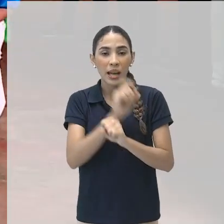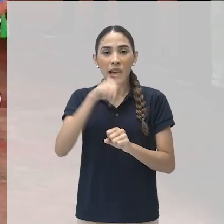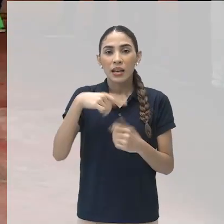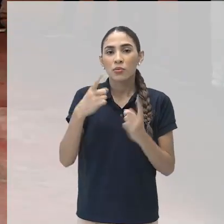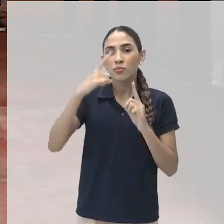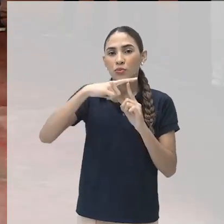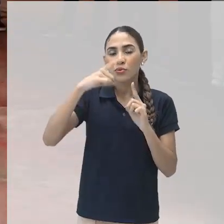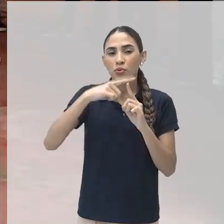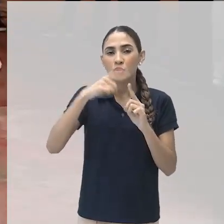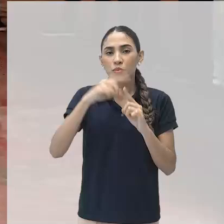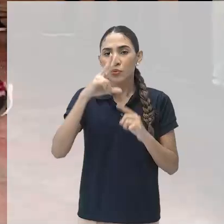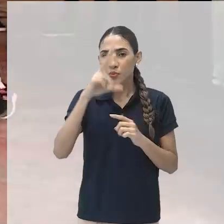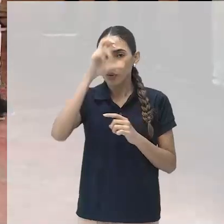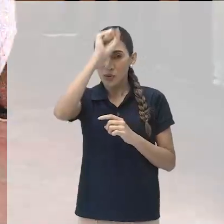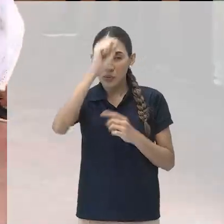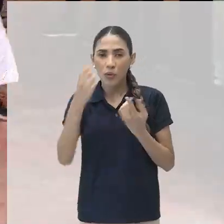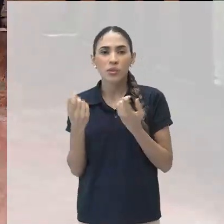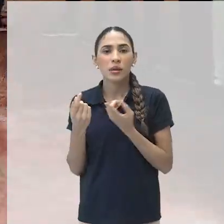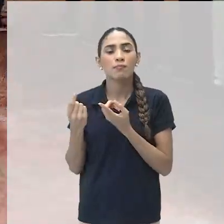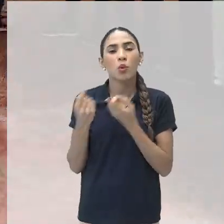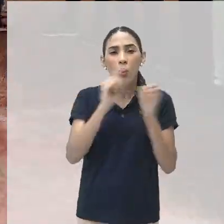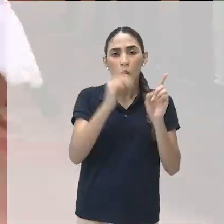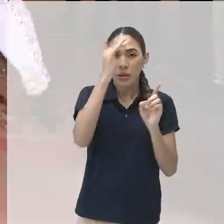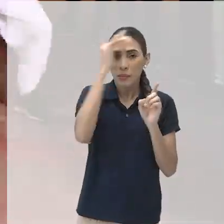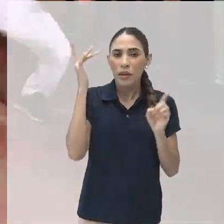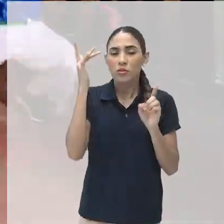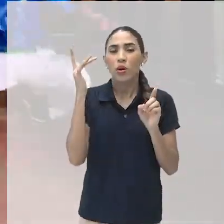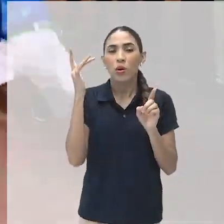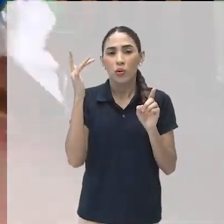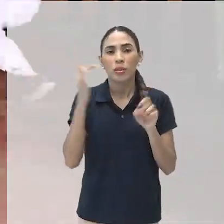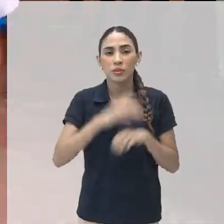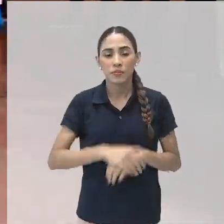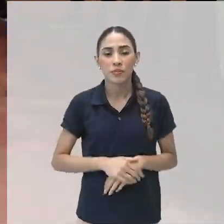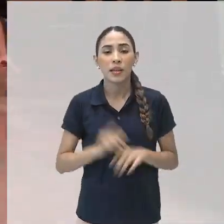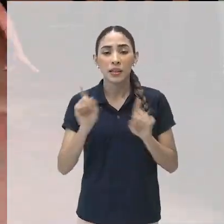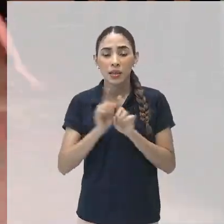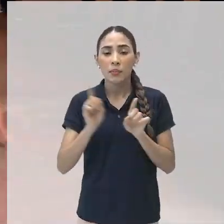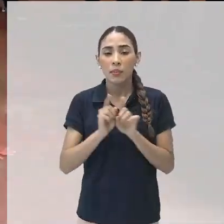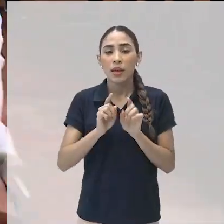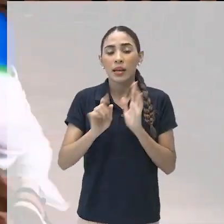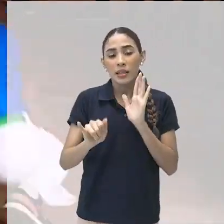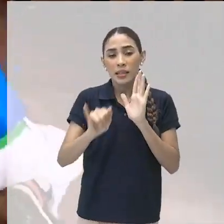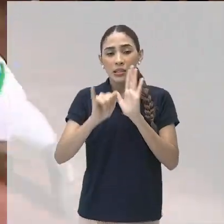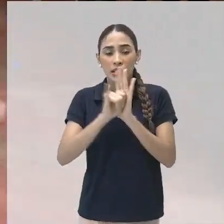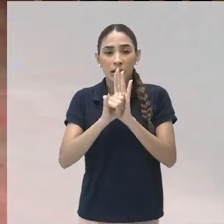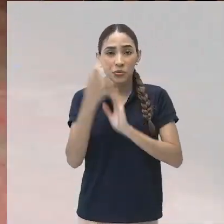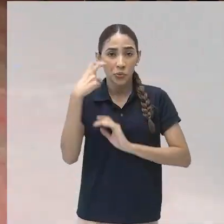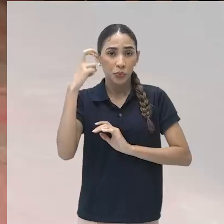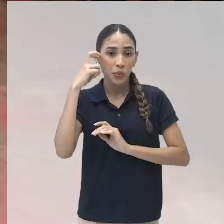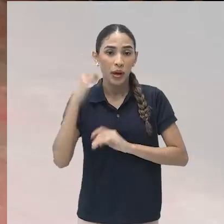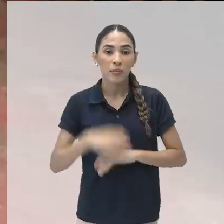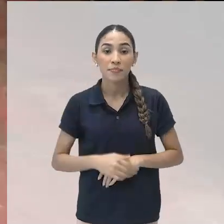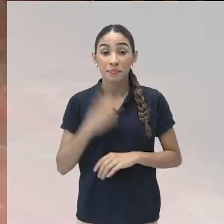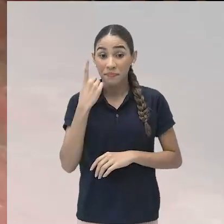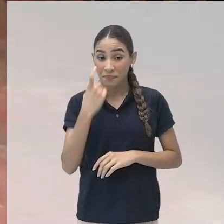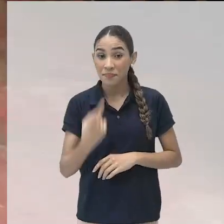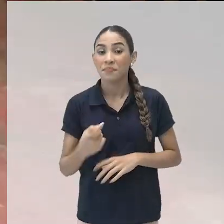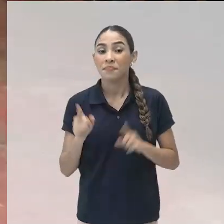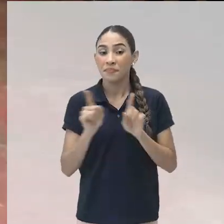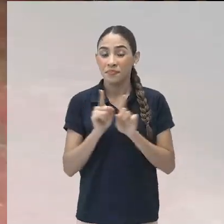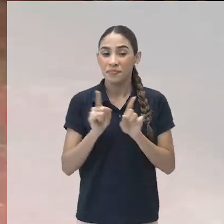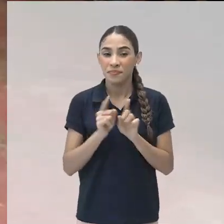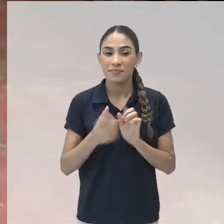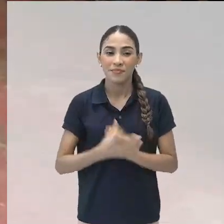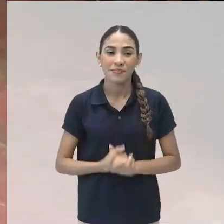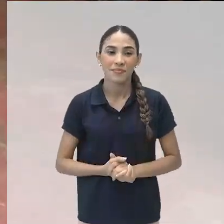de resistência à opressão dos senhores e da preservação de suas identidades culturais. Bem interessante, não é mesmo?